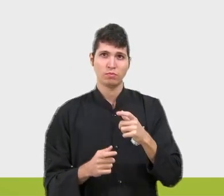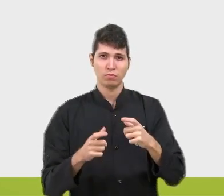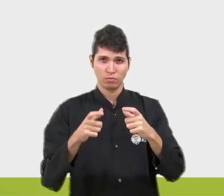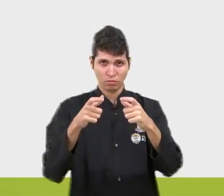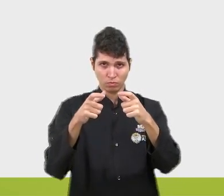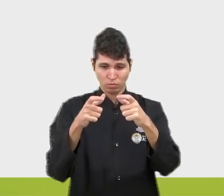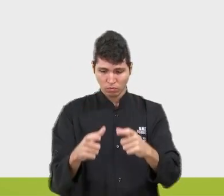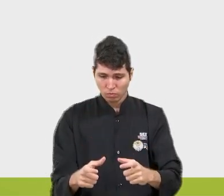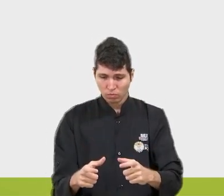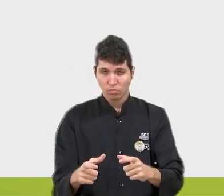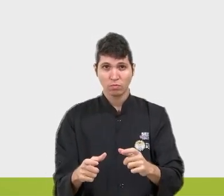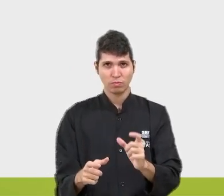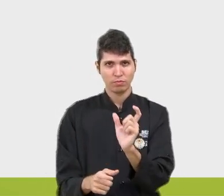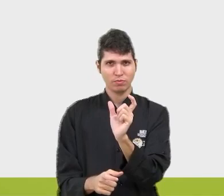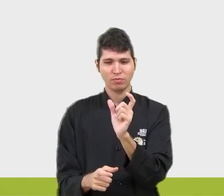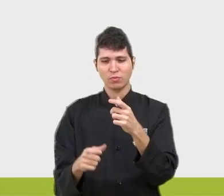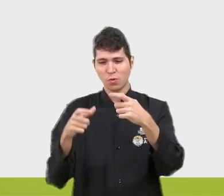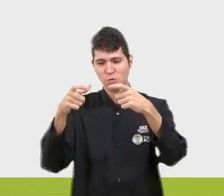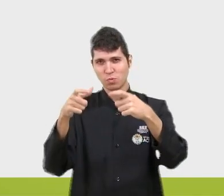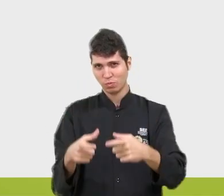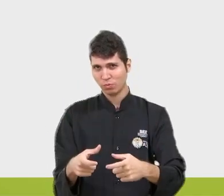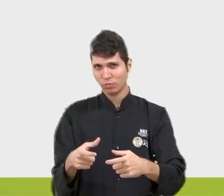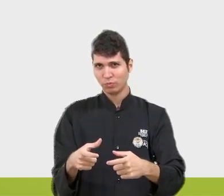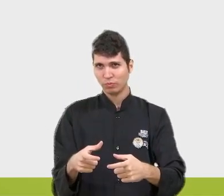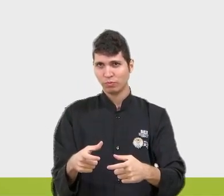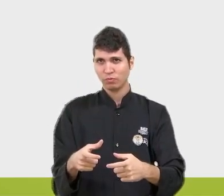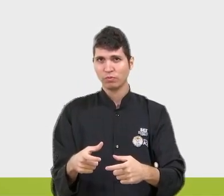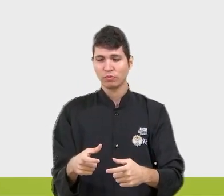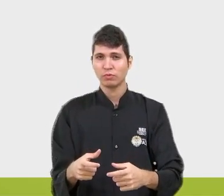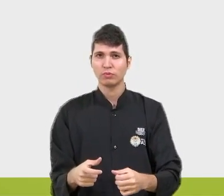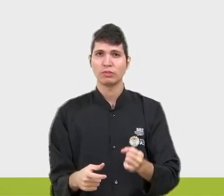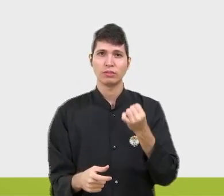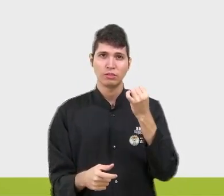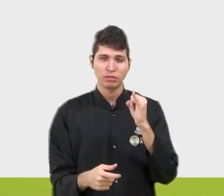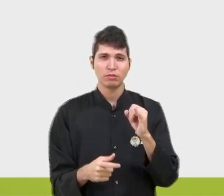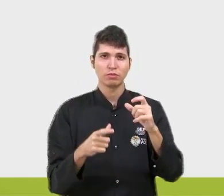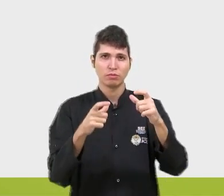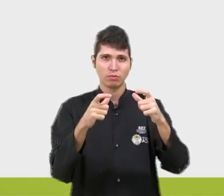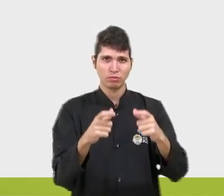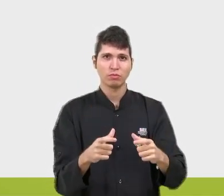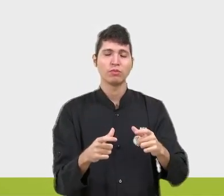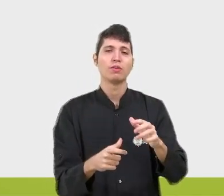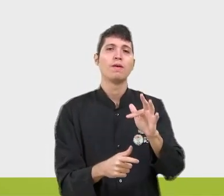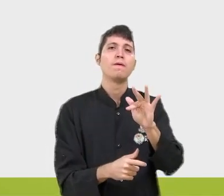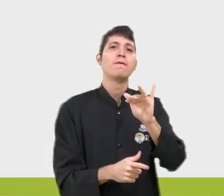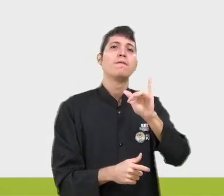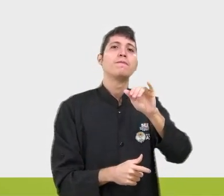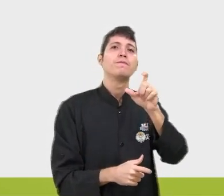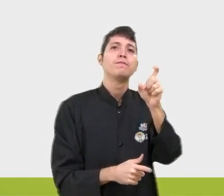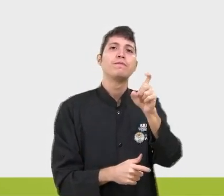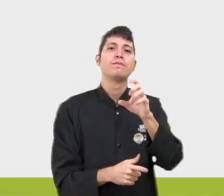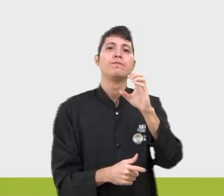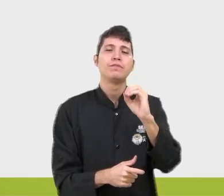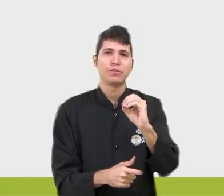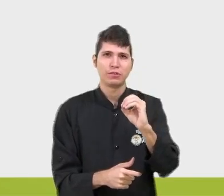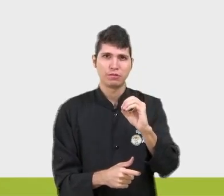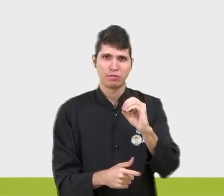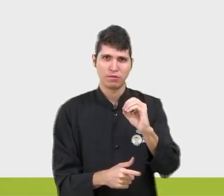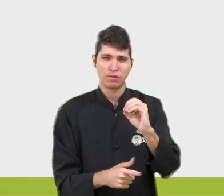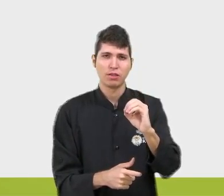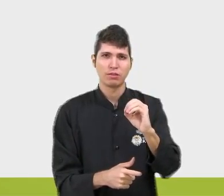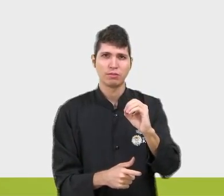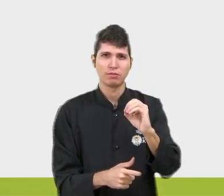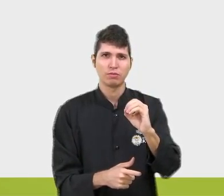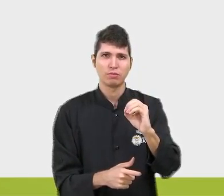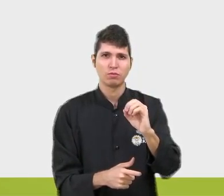utilizar onde quando der a ideia de lugar fixo, né? De um lugar, a ideia de lugar, enfim.